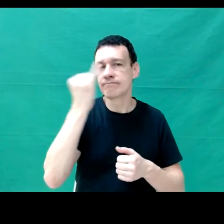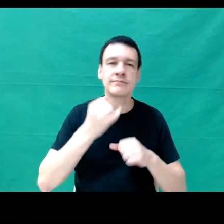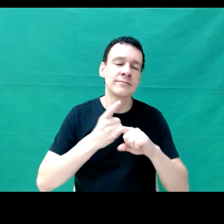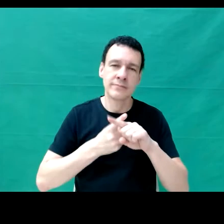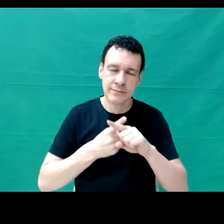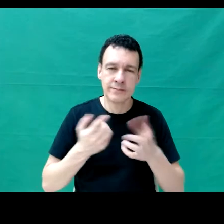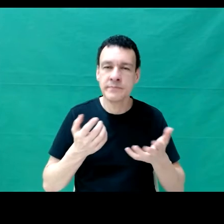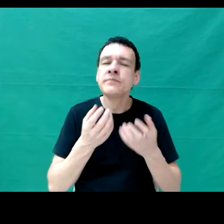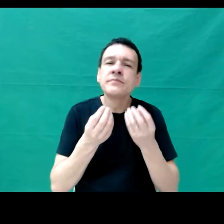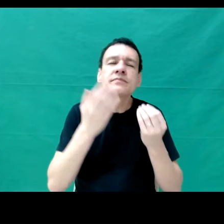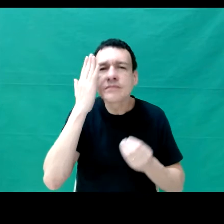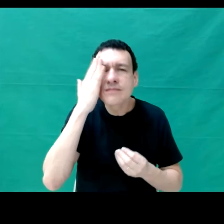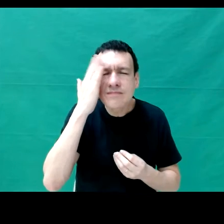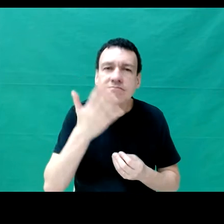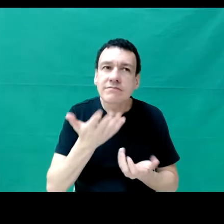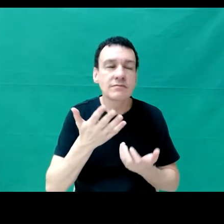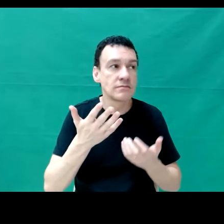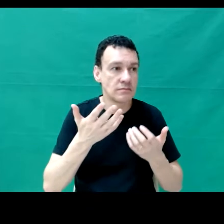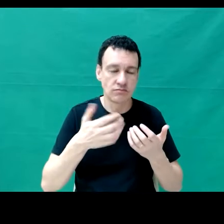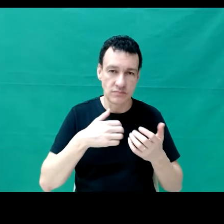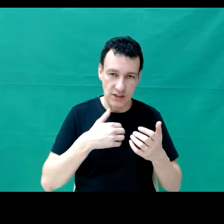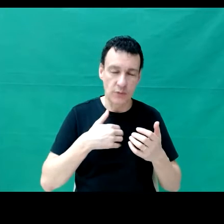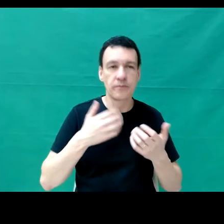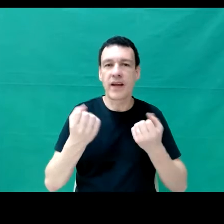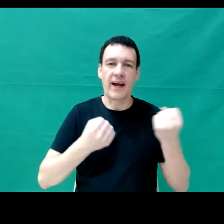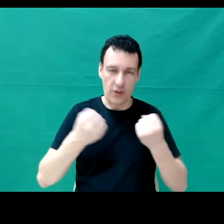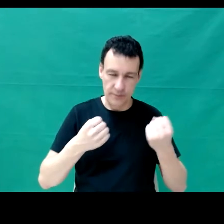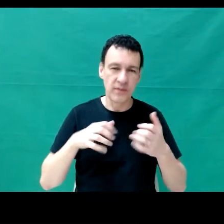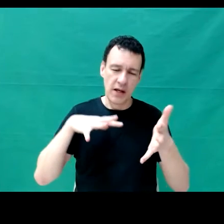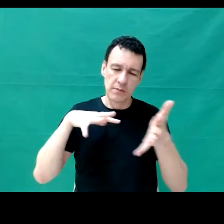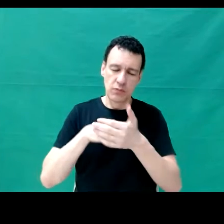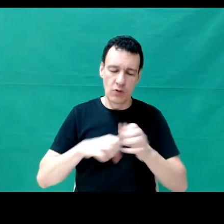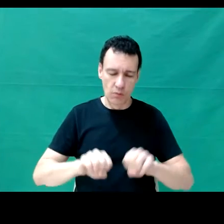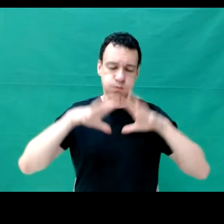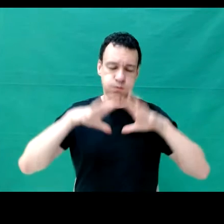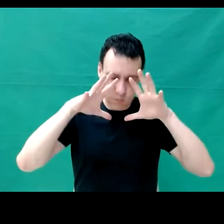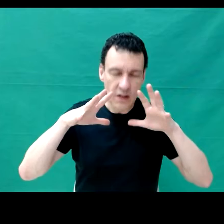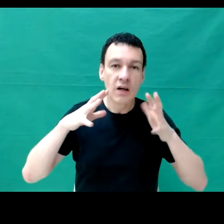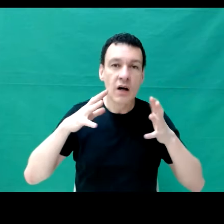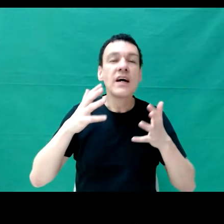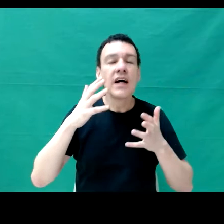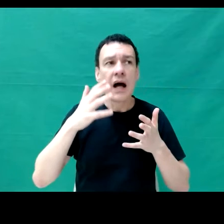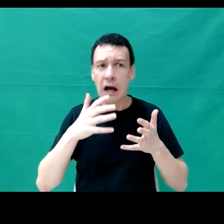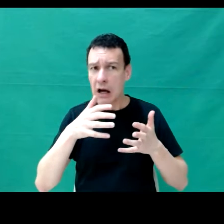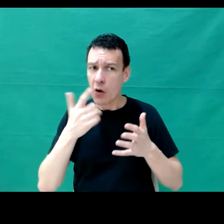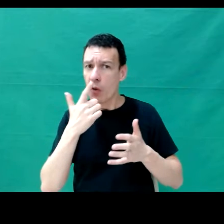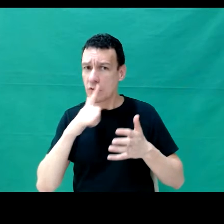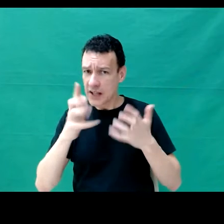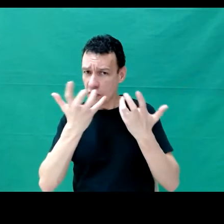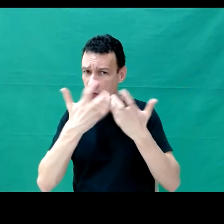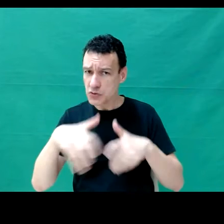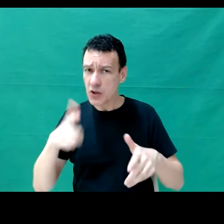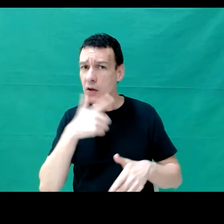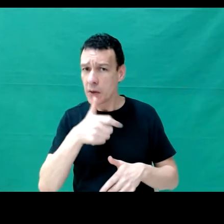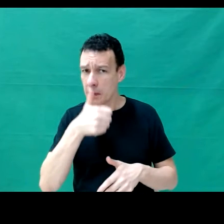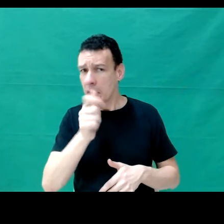gente sabe que a gente vai entregar um airbag de um carro que funciona? Somente testando a qualidade, fazendo os testes,